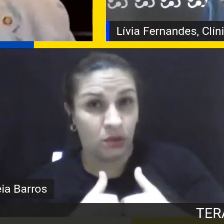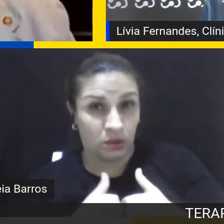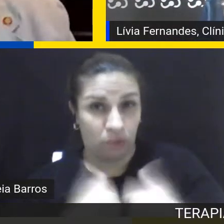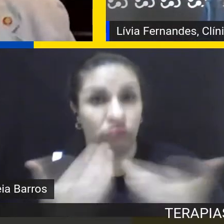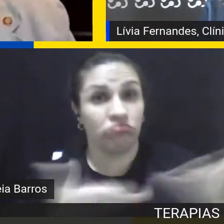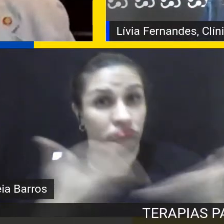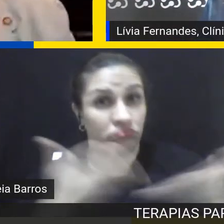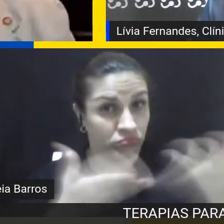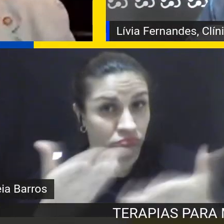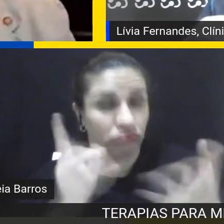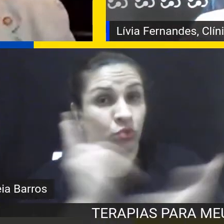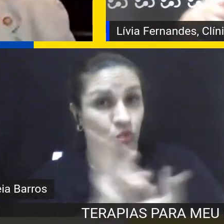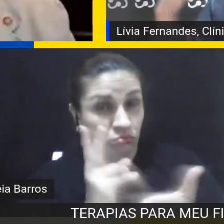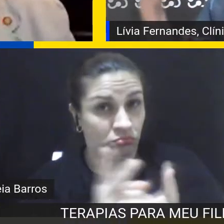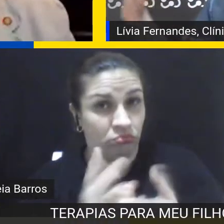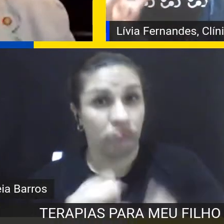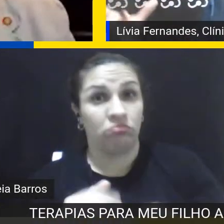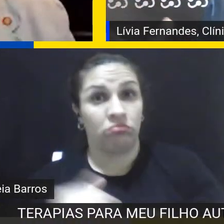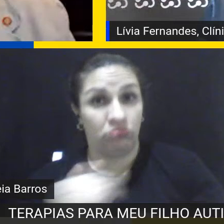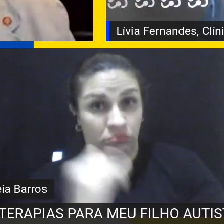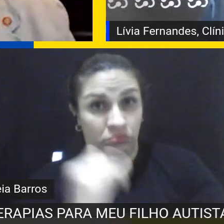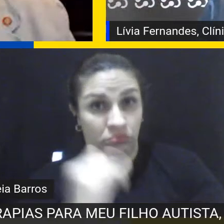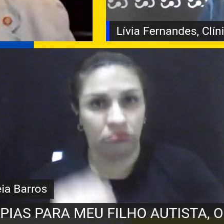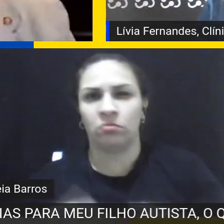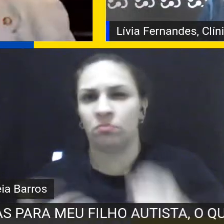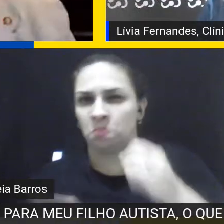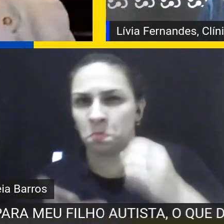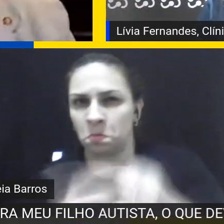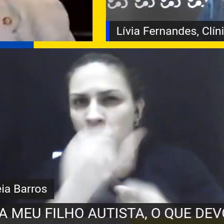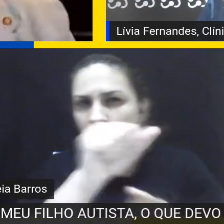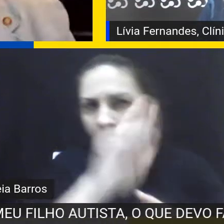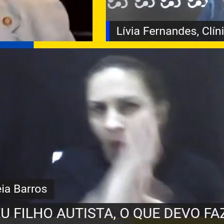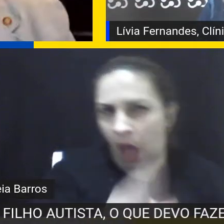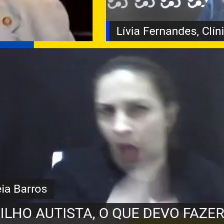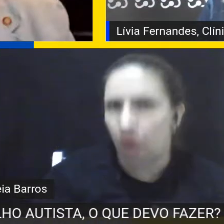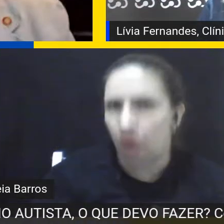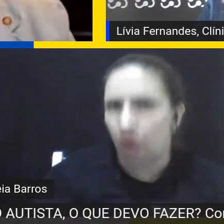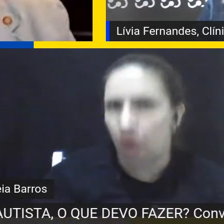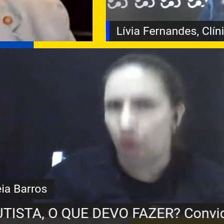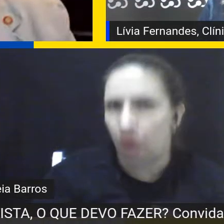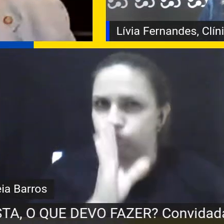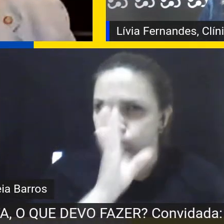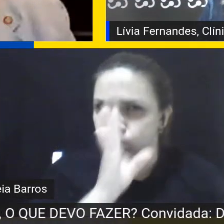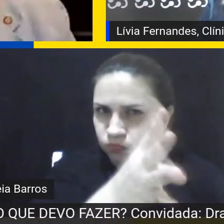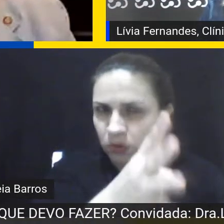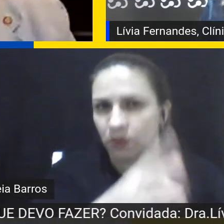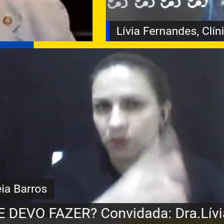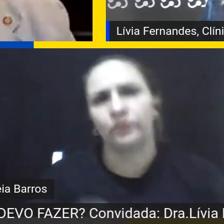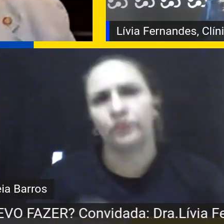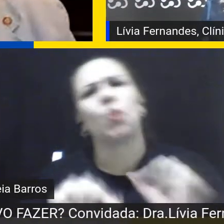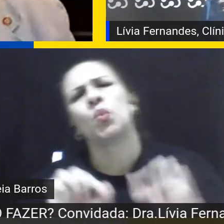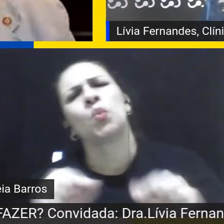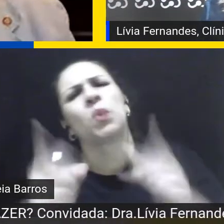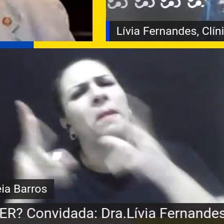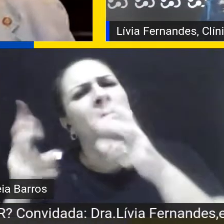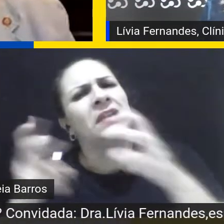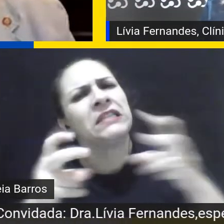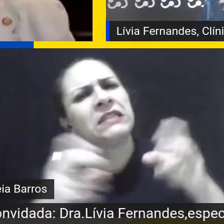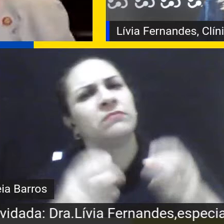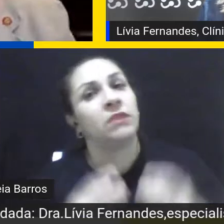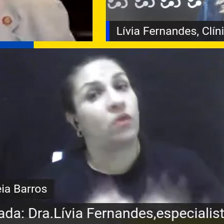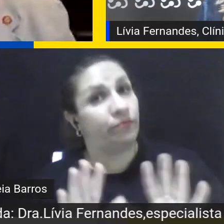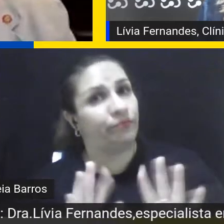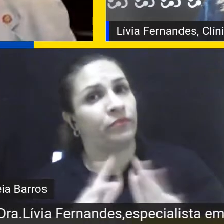ali também, inclusive eles são bem baseados na terapia ABA. E o que a gente percebeu? Várias coisas. Uma